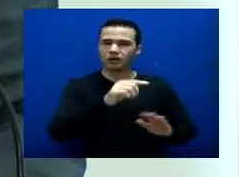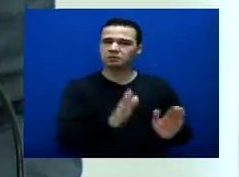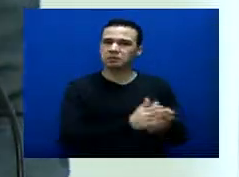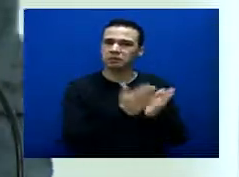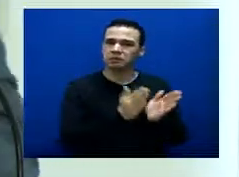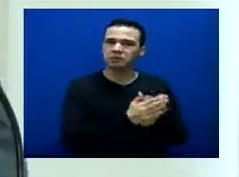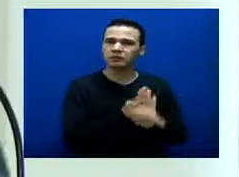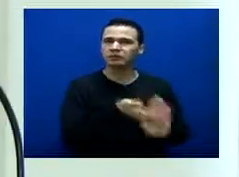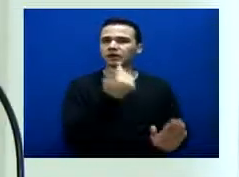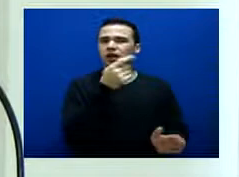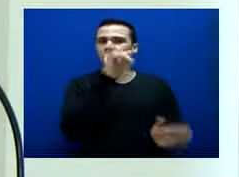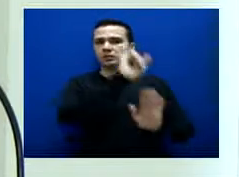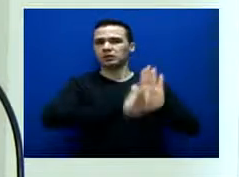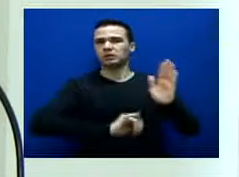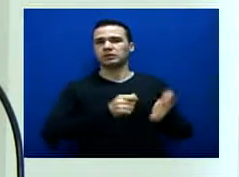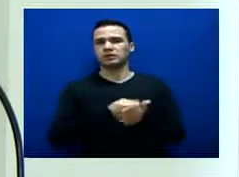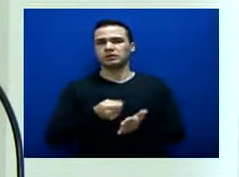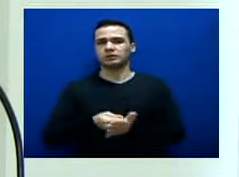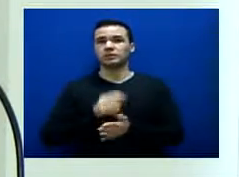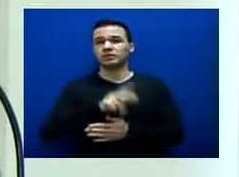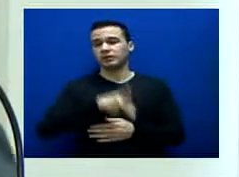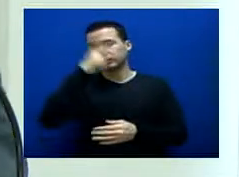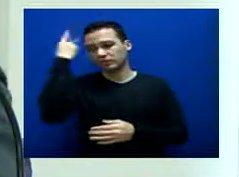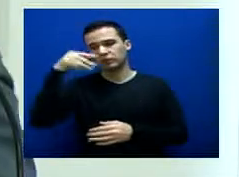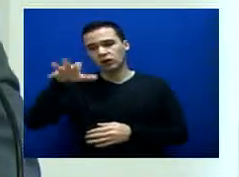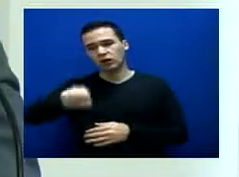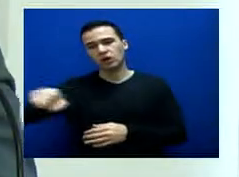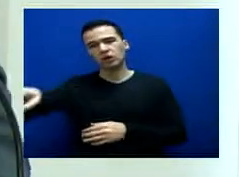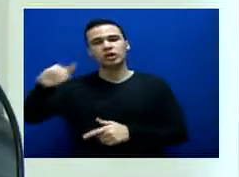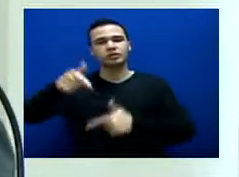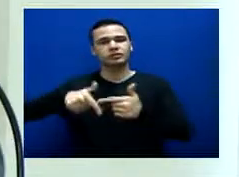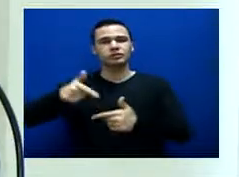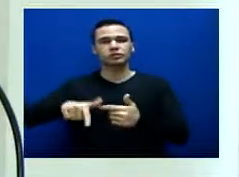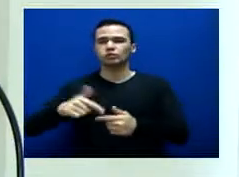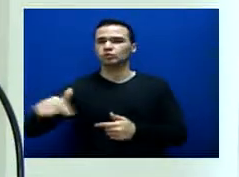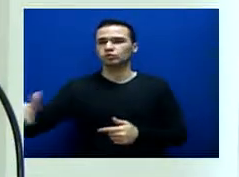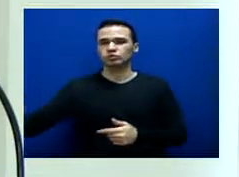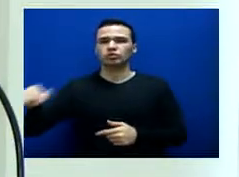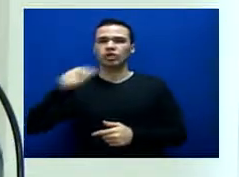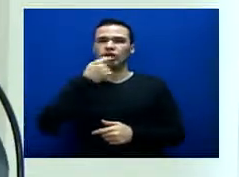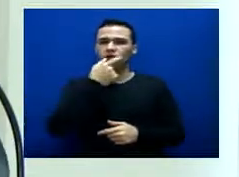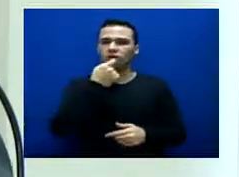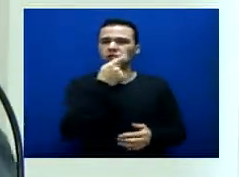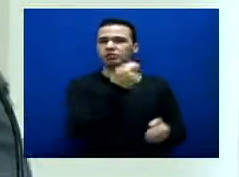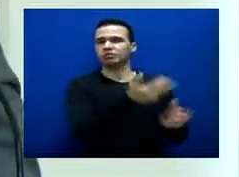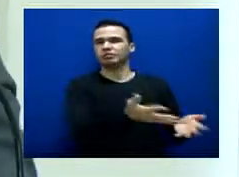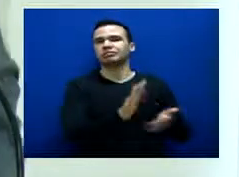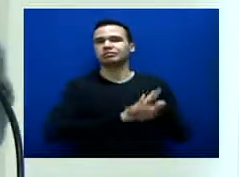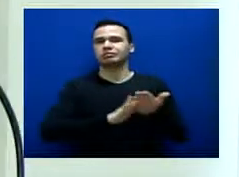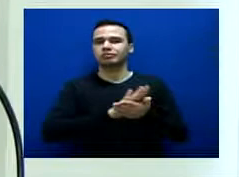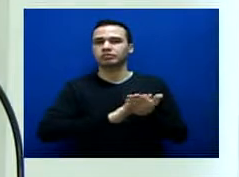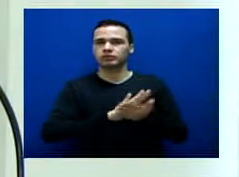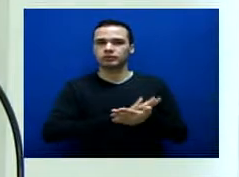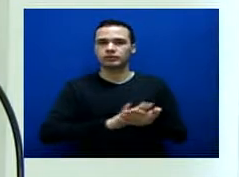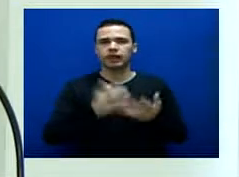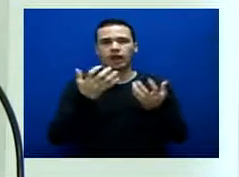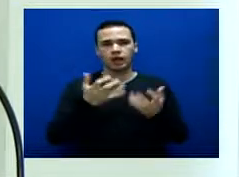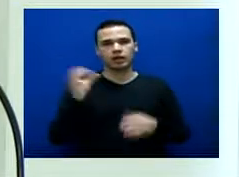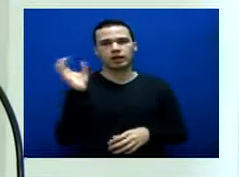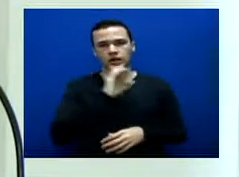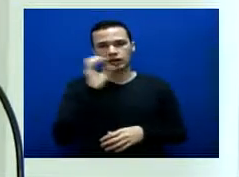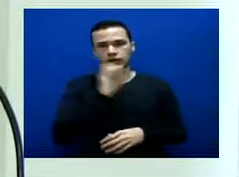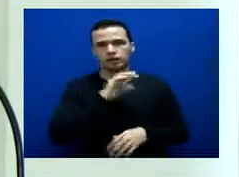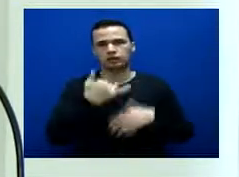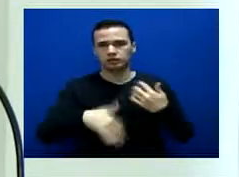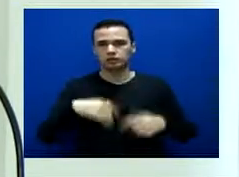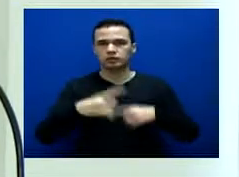do bolso do trabalhador e não contrata profissional, não coloca remédio no posto de saúde. Então, eu quero com meus colegas, quero ser breve aqui, porque a